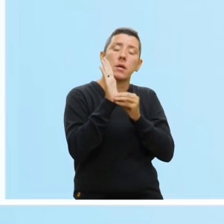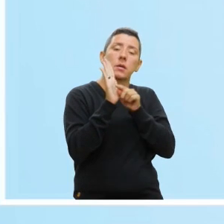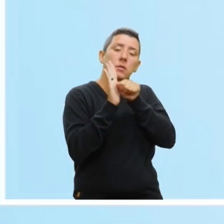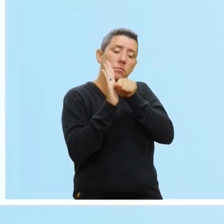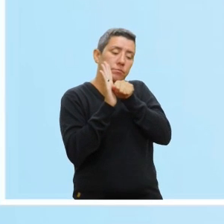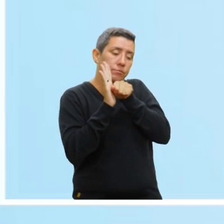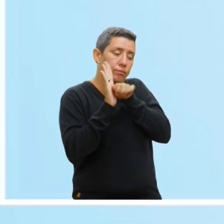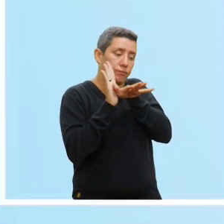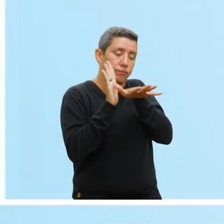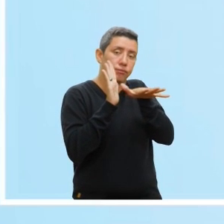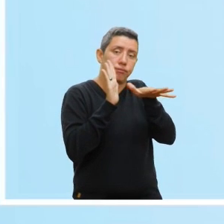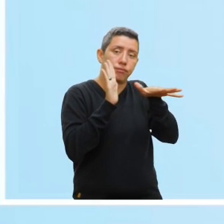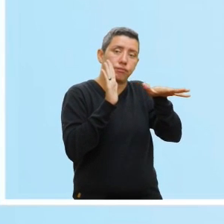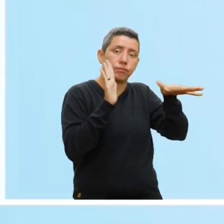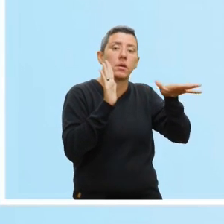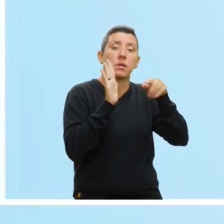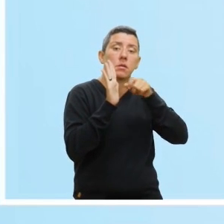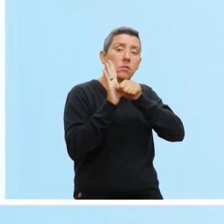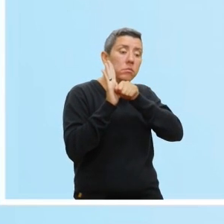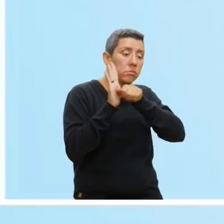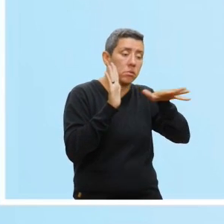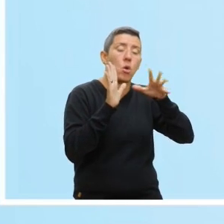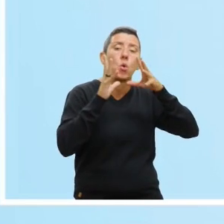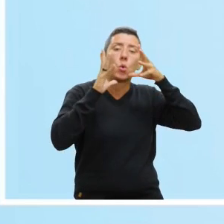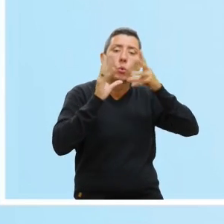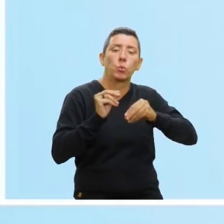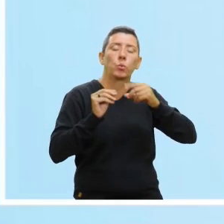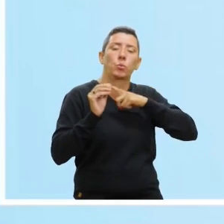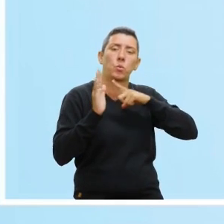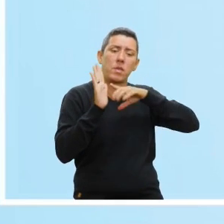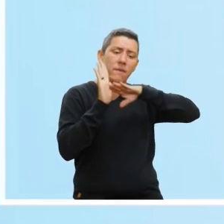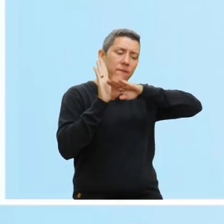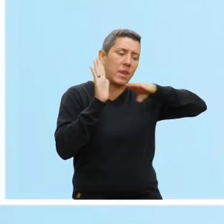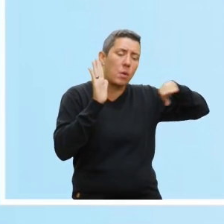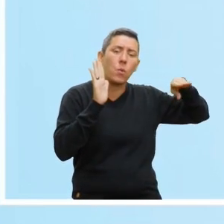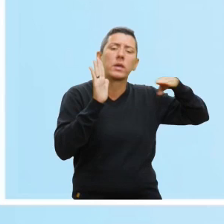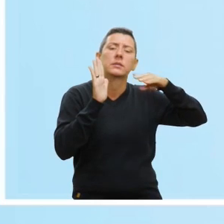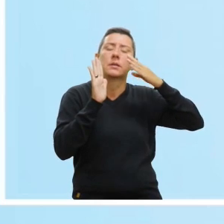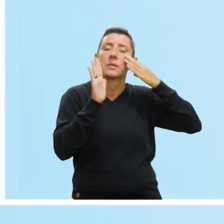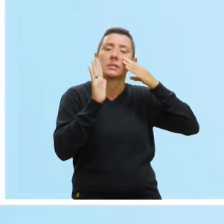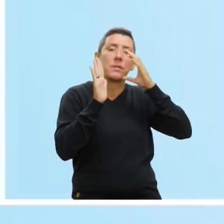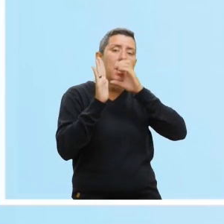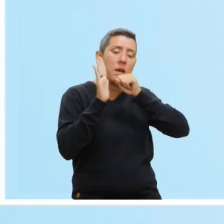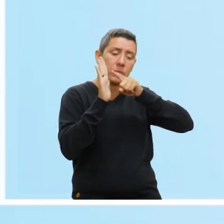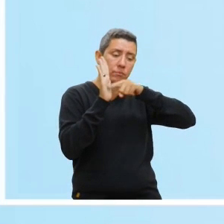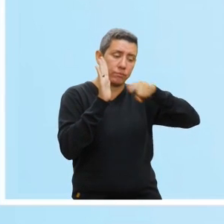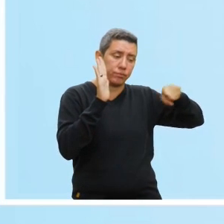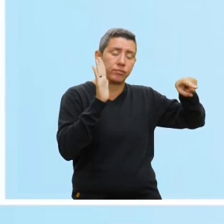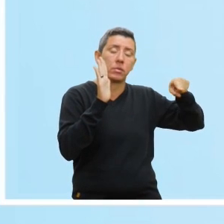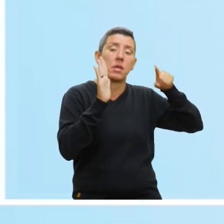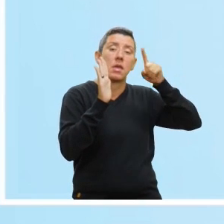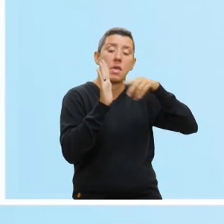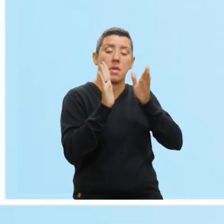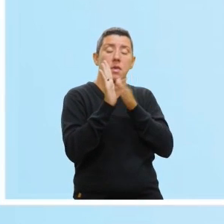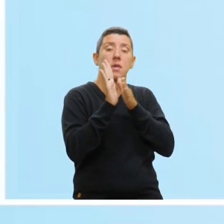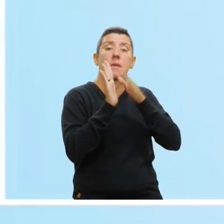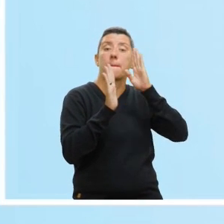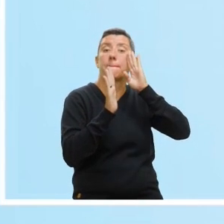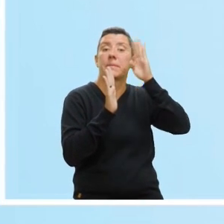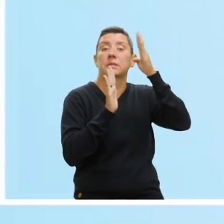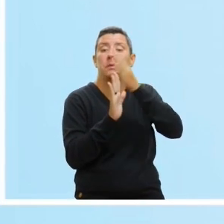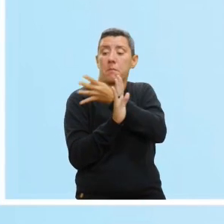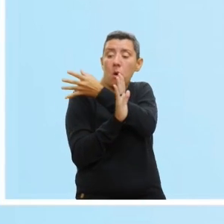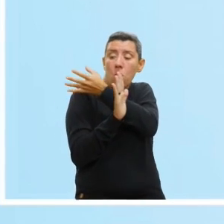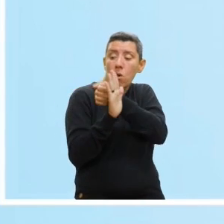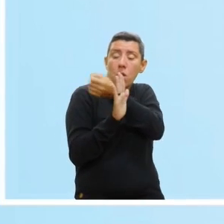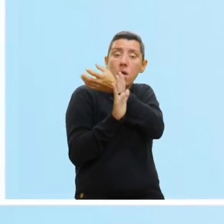o sinal composto, que é o sinal com todas as frequências dentro da fibra. Okay? Então essa é a caixa responsável por receber todos os